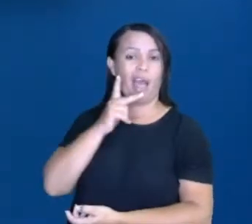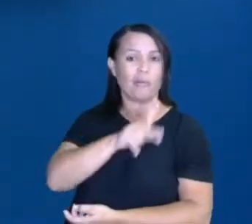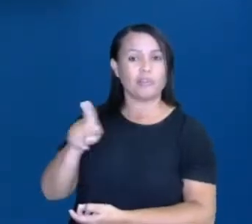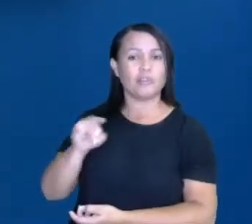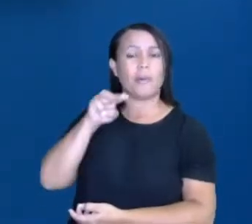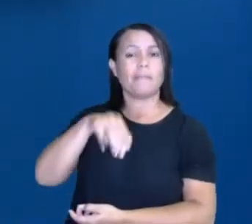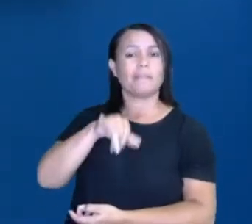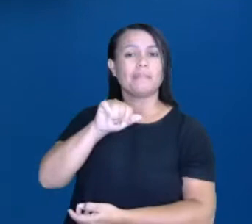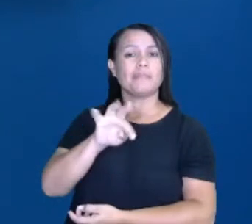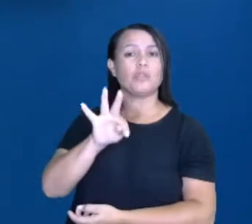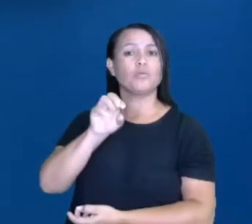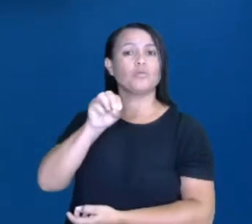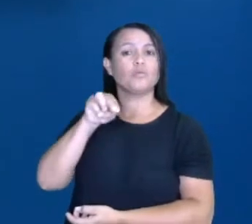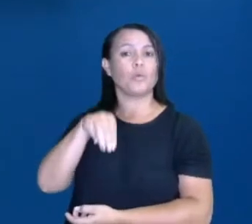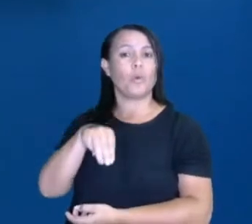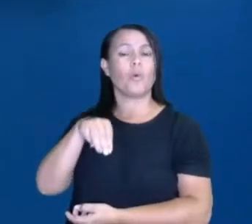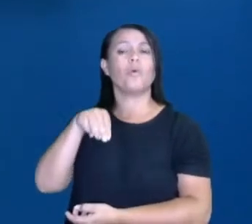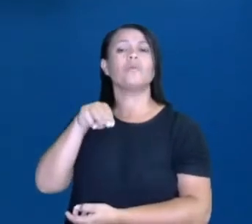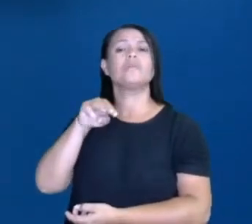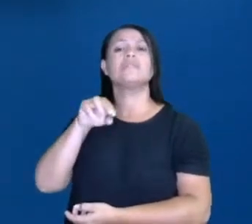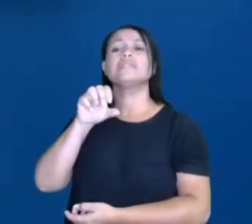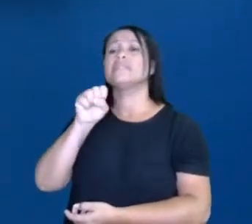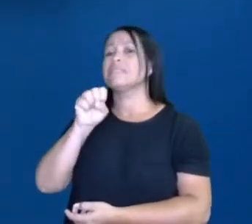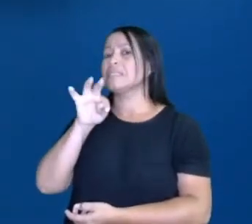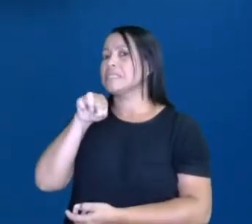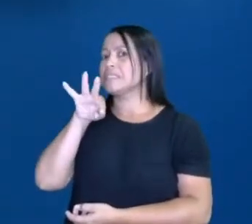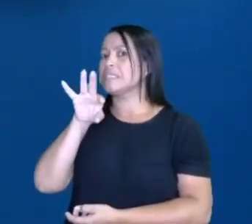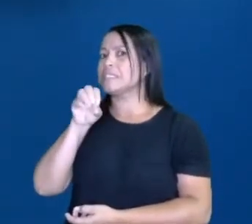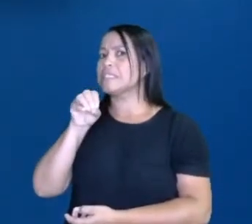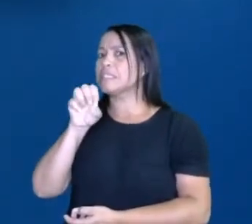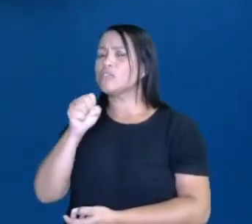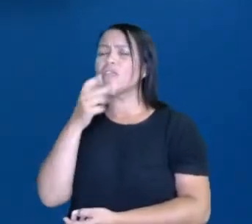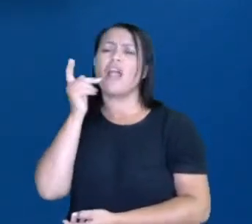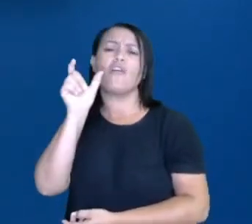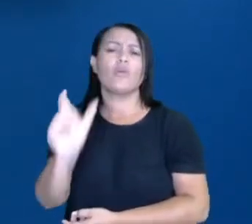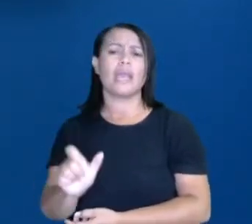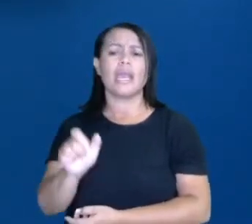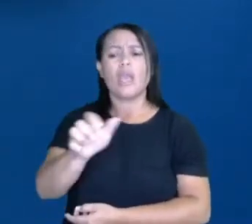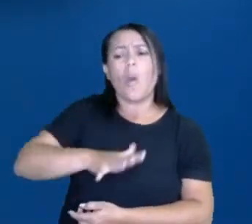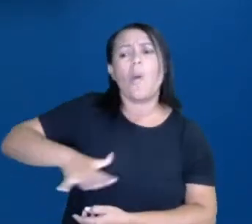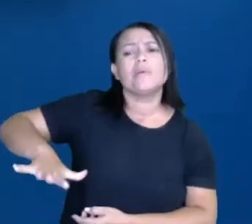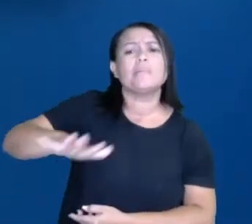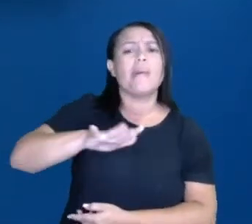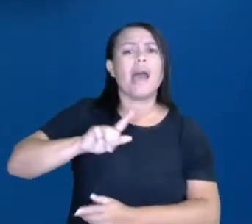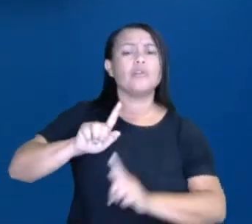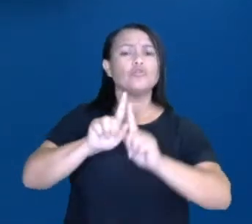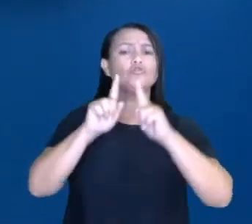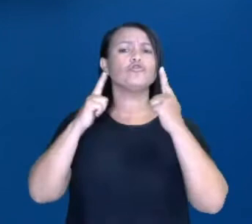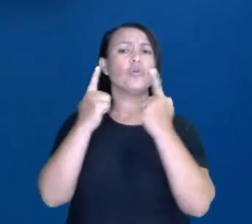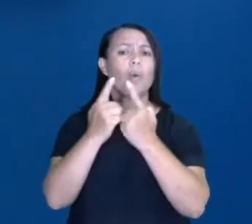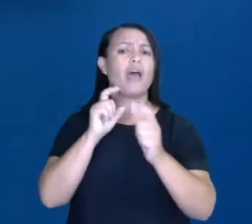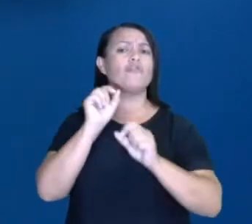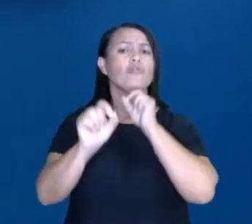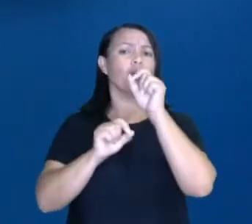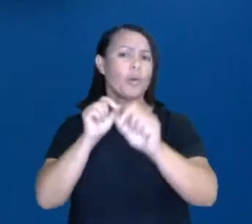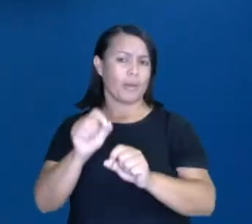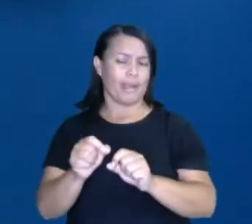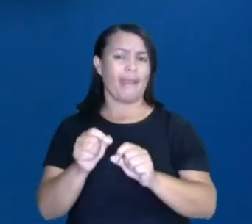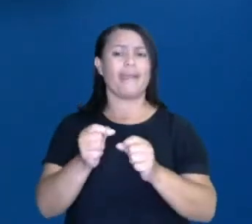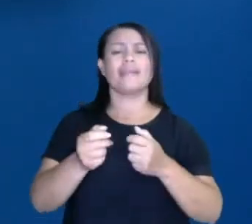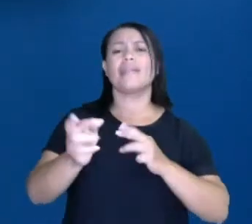Milton Santos, ele vai dizer que o espaço geográfico é o palco onde acontecem as relações